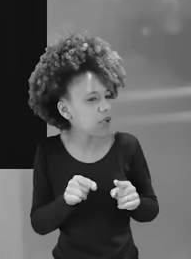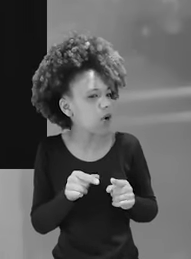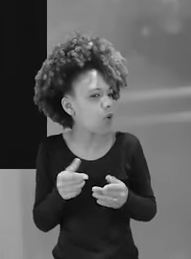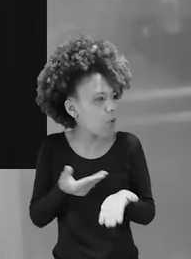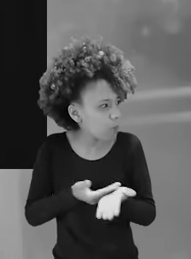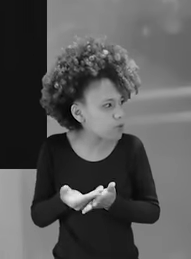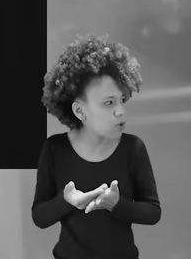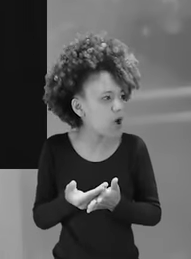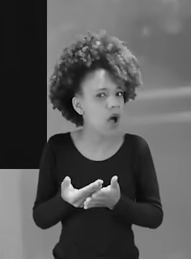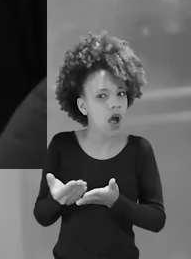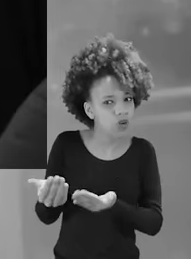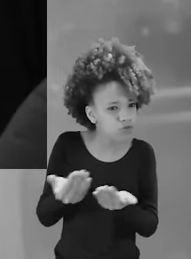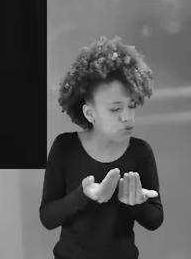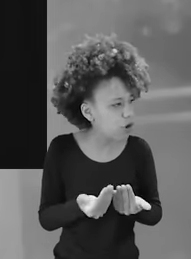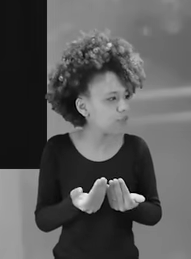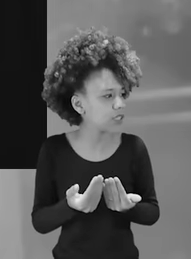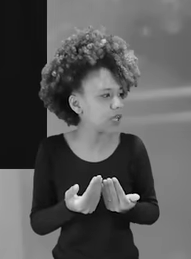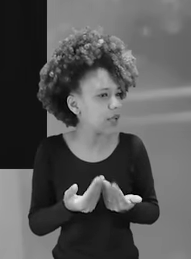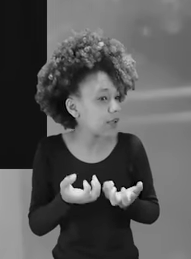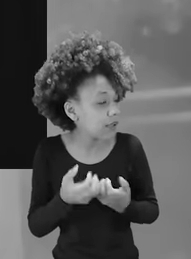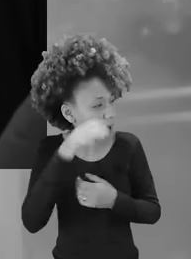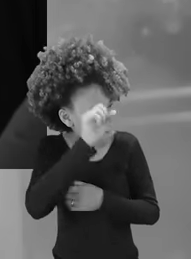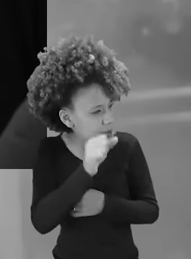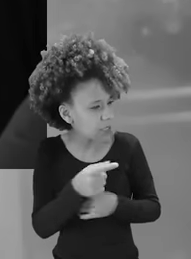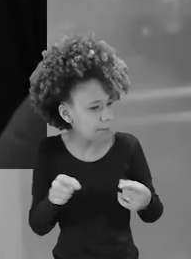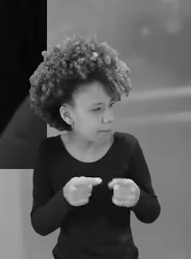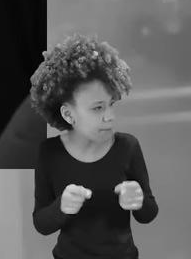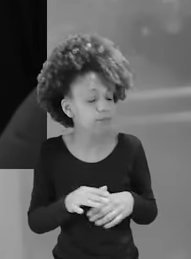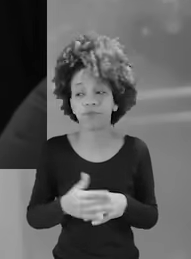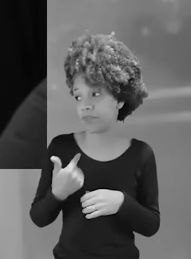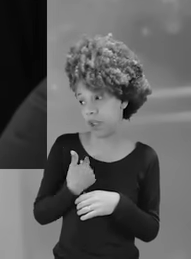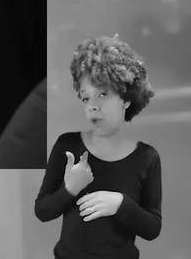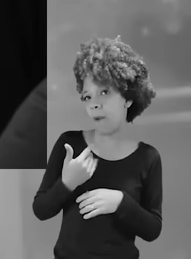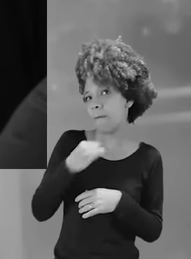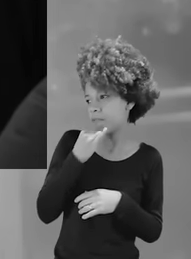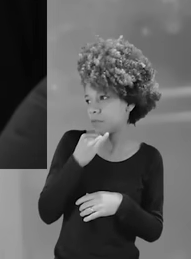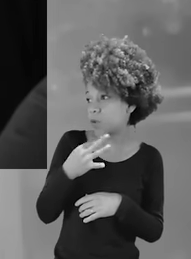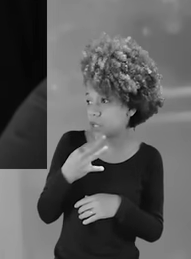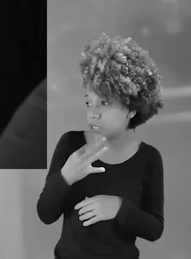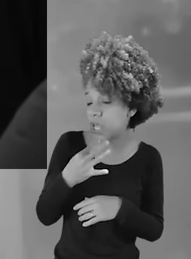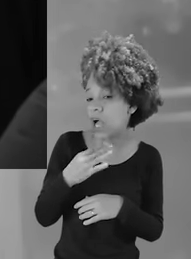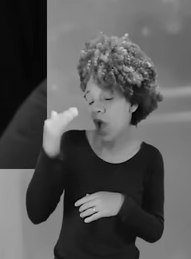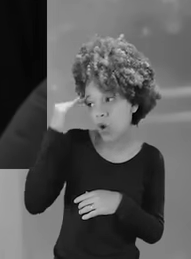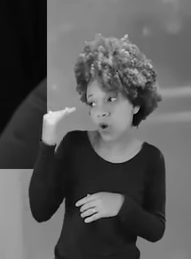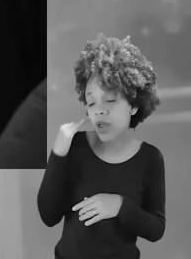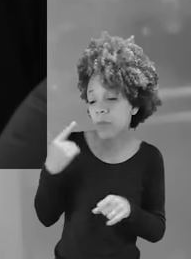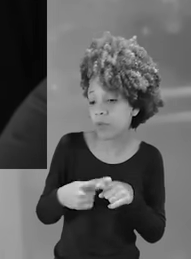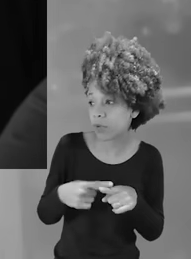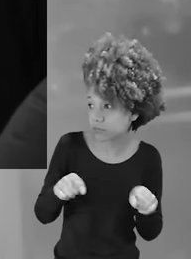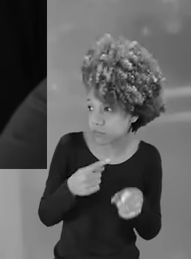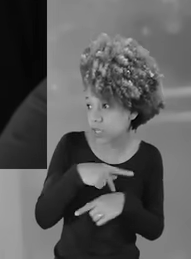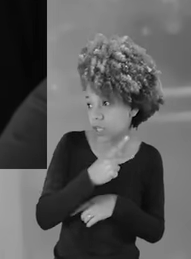a geração de molecada querer aprender para ouvir as músicas é Eu por exemplo eu comecei a conhecer Coreia por causa do k-pop